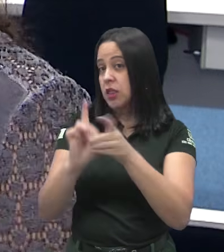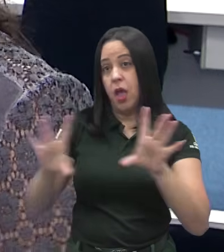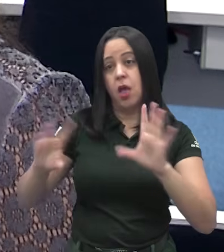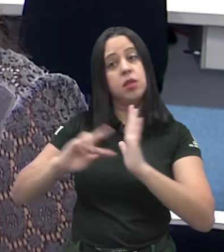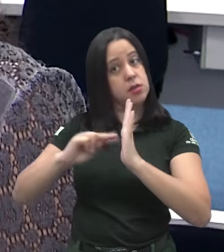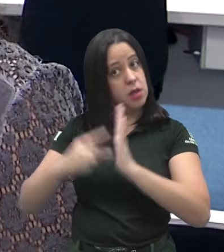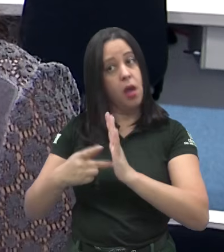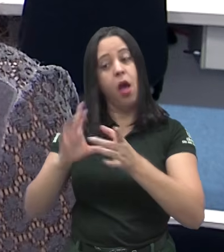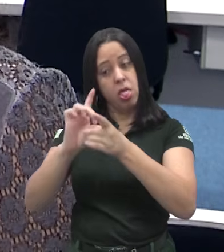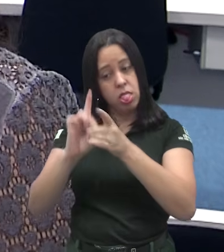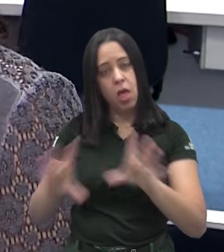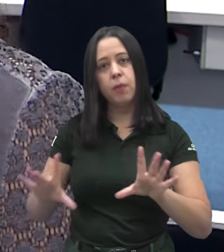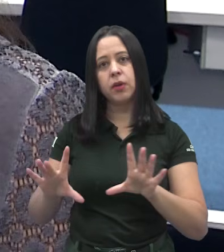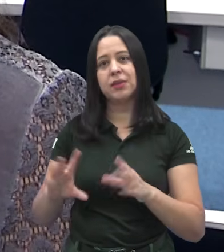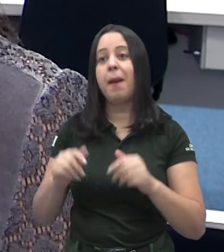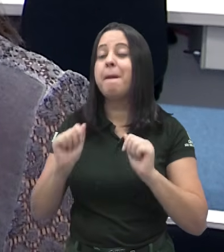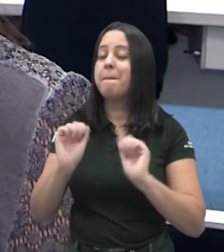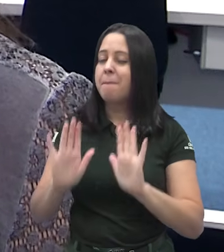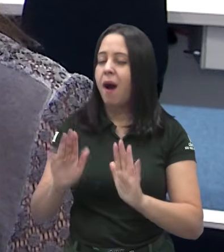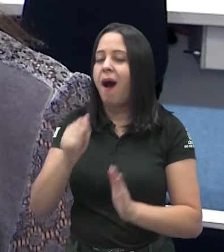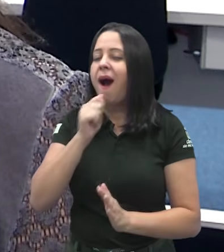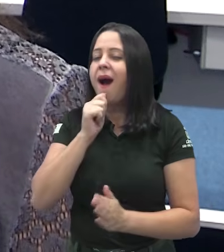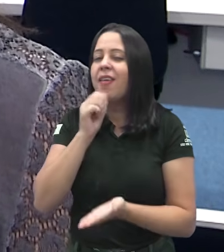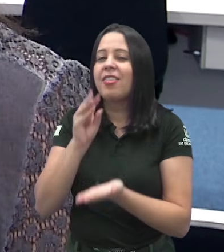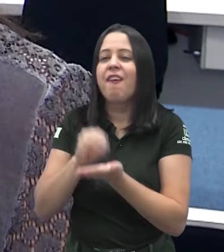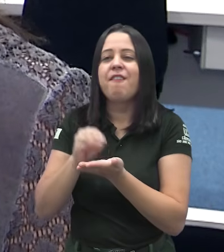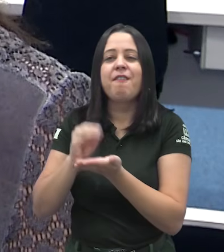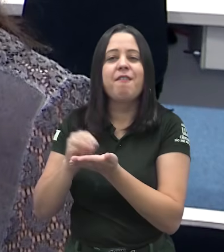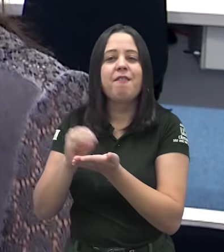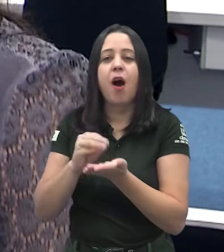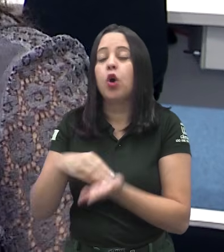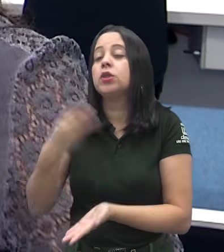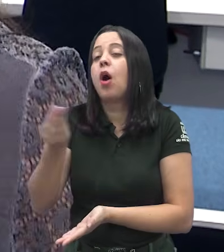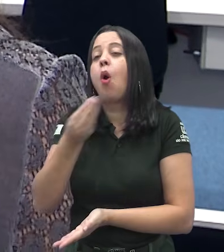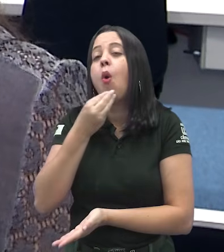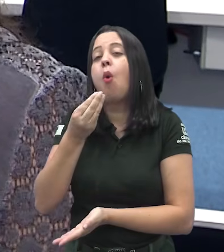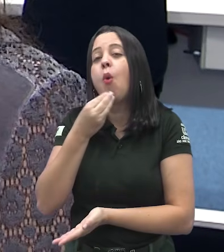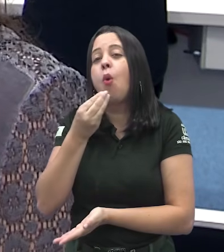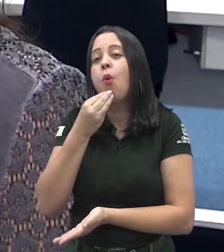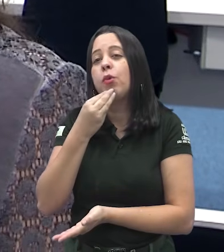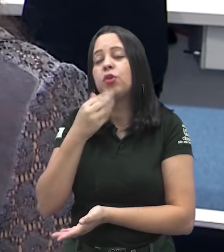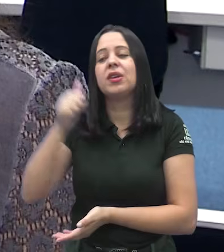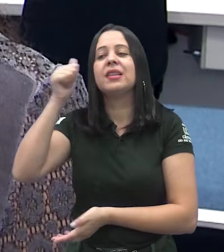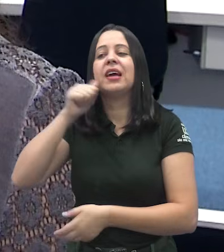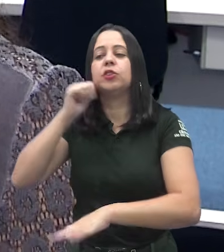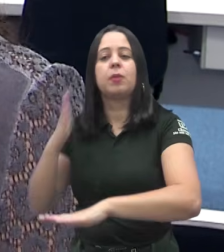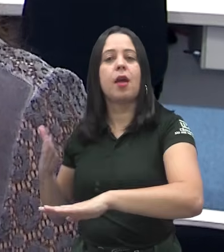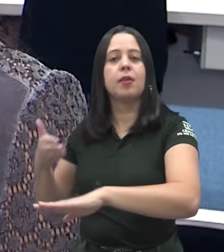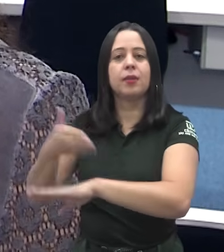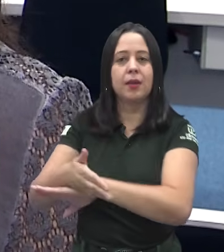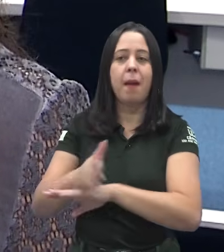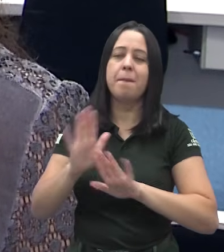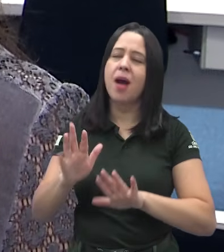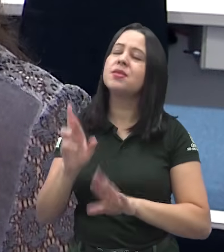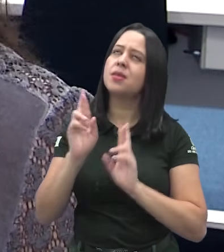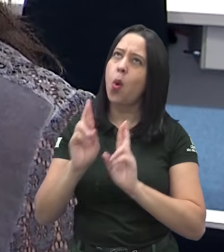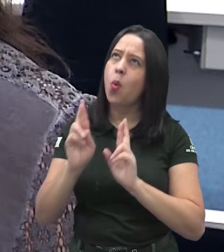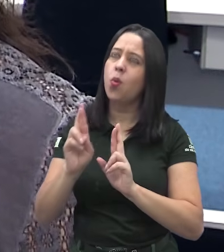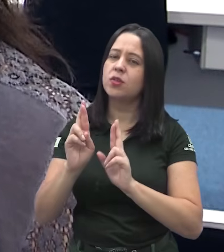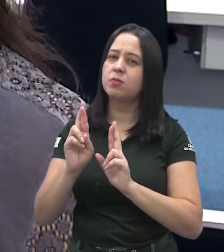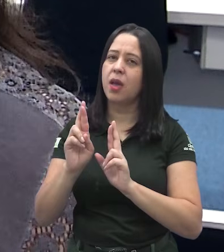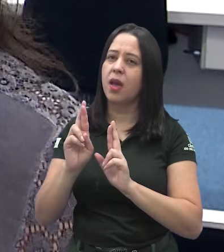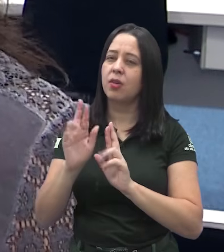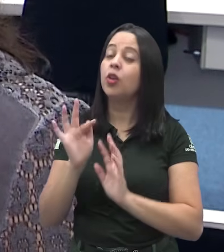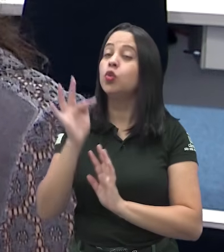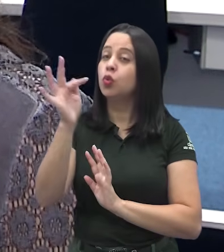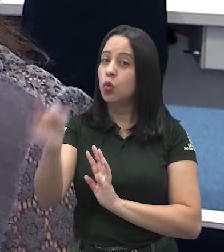conosco. E democracia é isso. Então, ainda falta esse espaço legitimado por mulheres. Eu espero